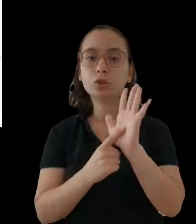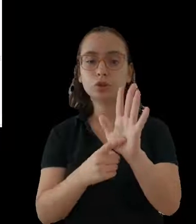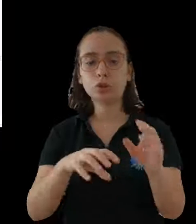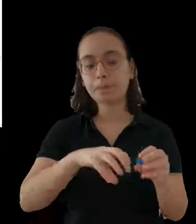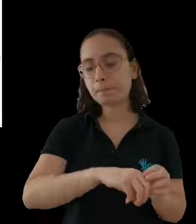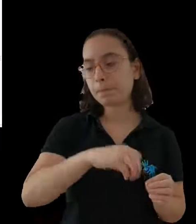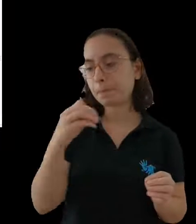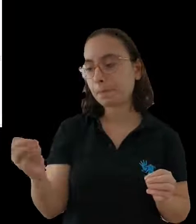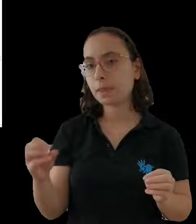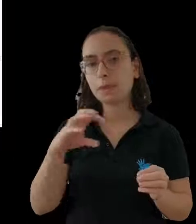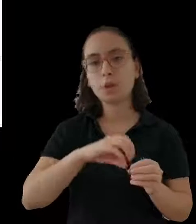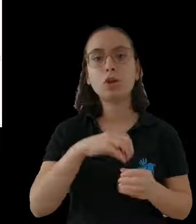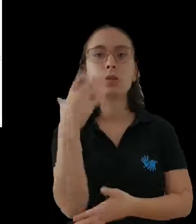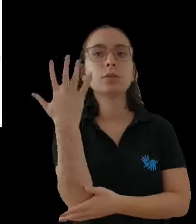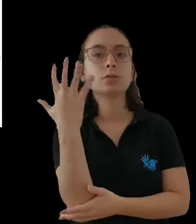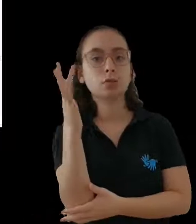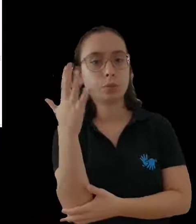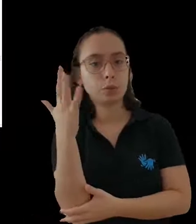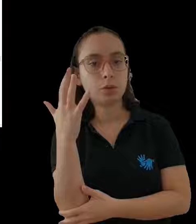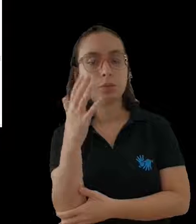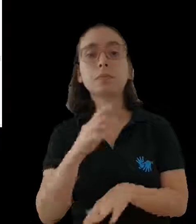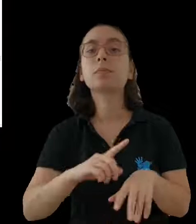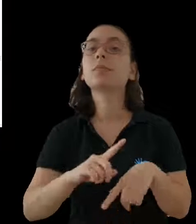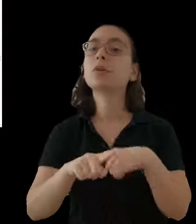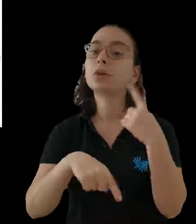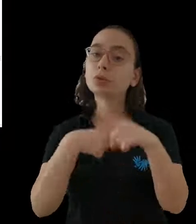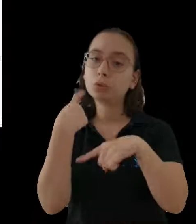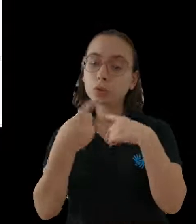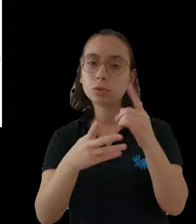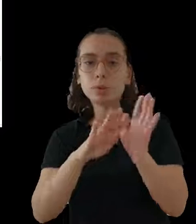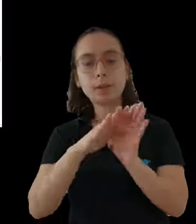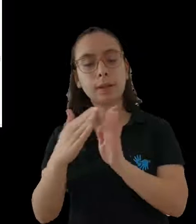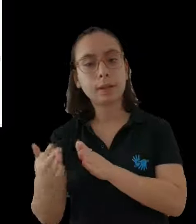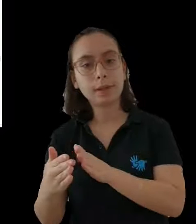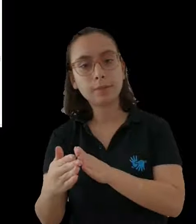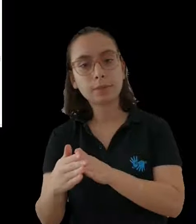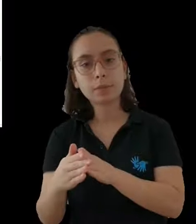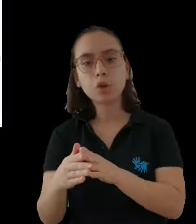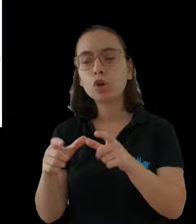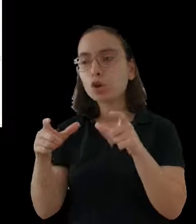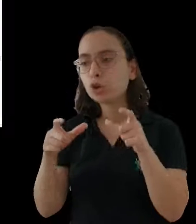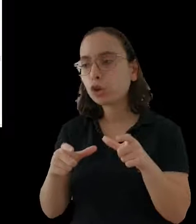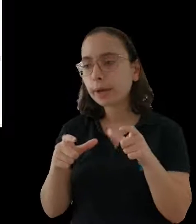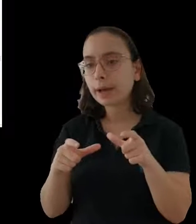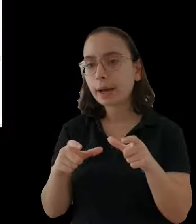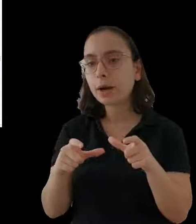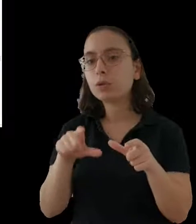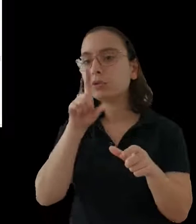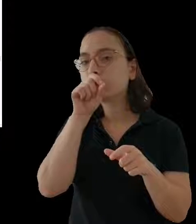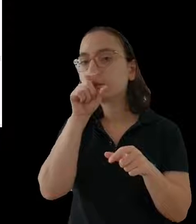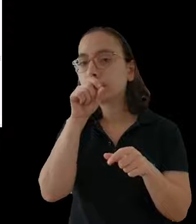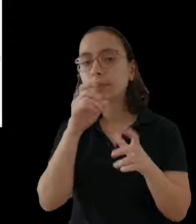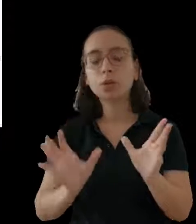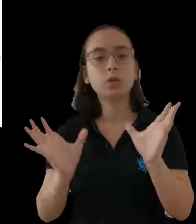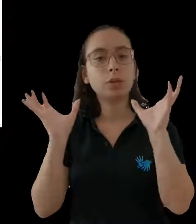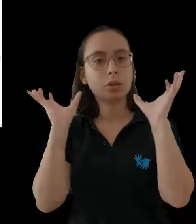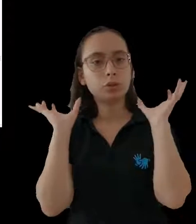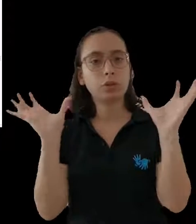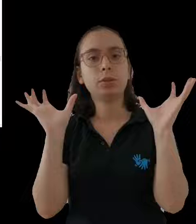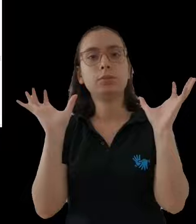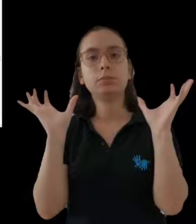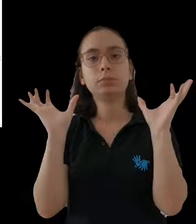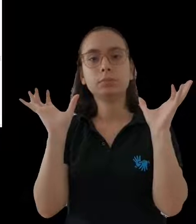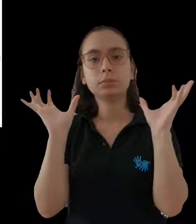são destacáveis, que são os espinheiros. E do outro lado tem o galinheiro e o castelo.